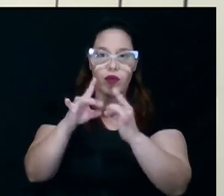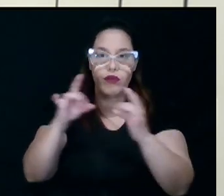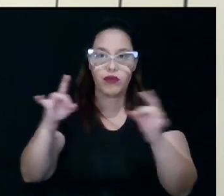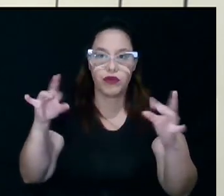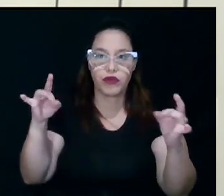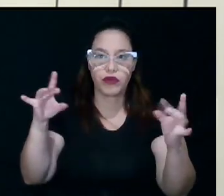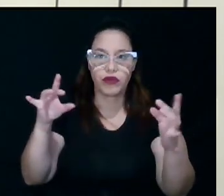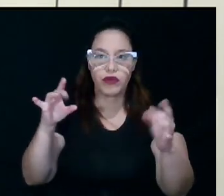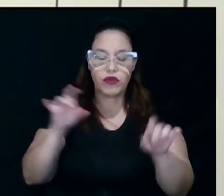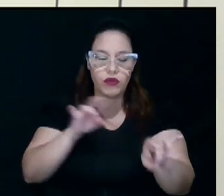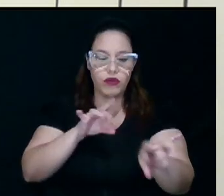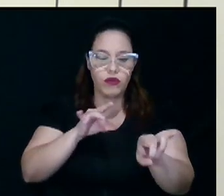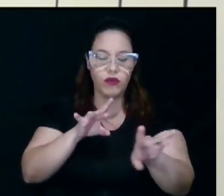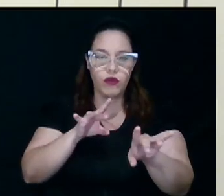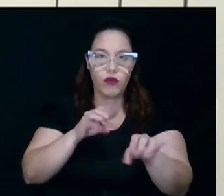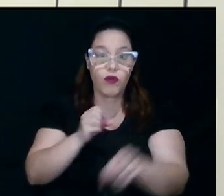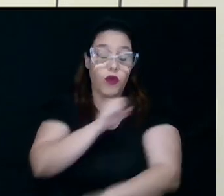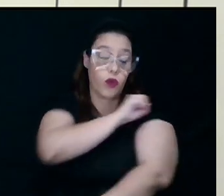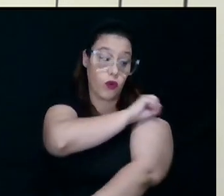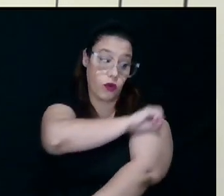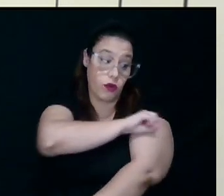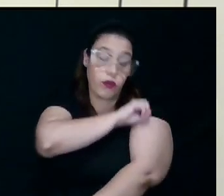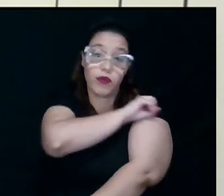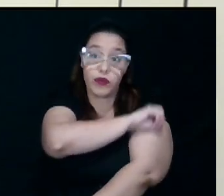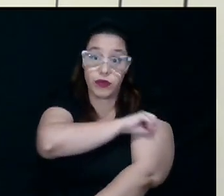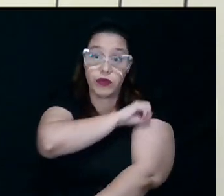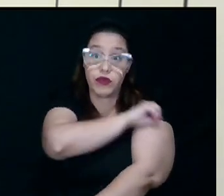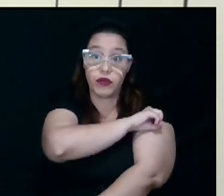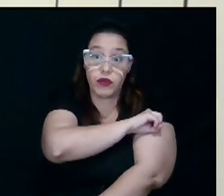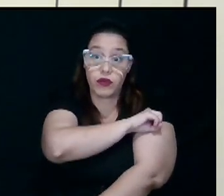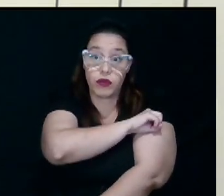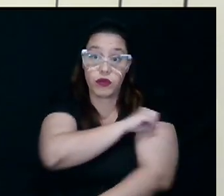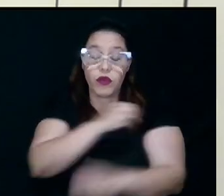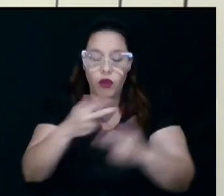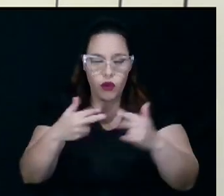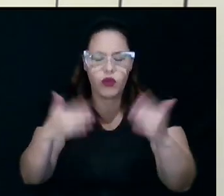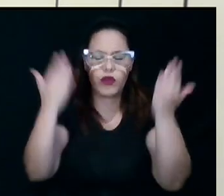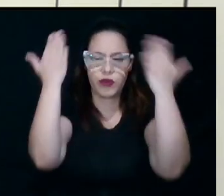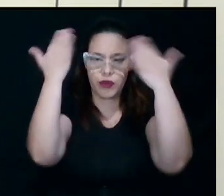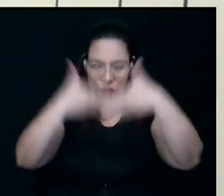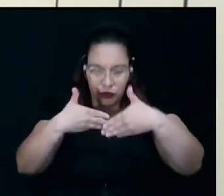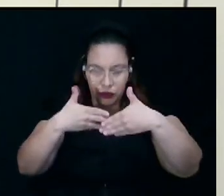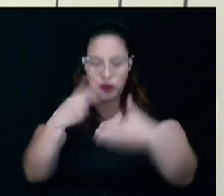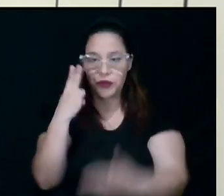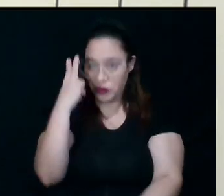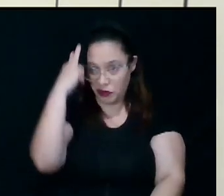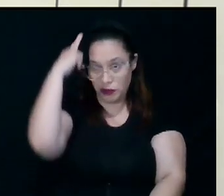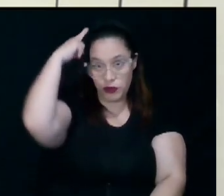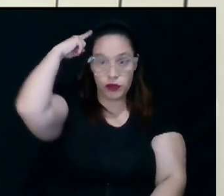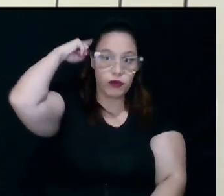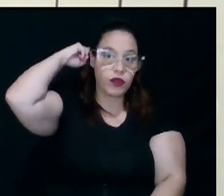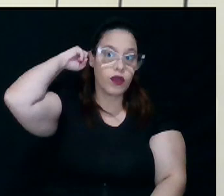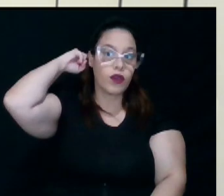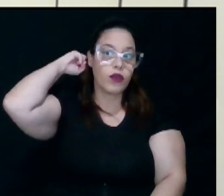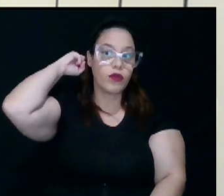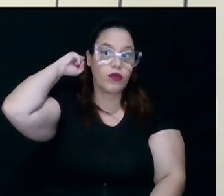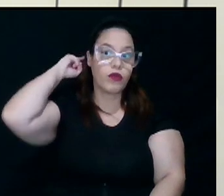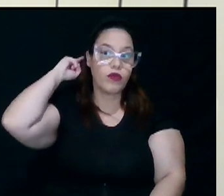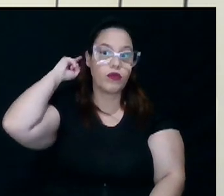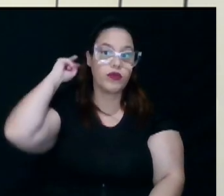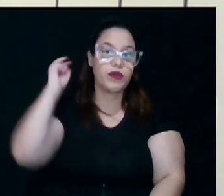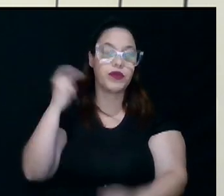de oficinas sobre as diferentes provas do vestibular Unicamp. São 740